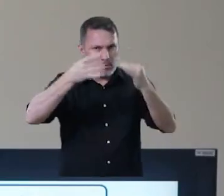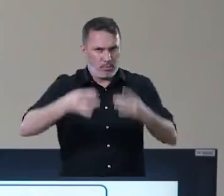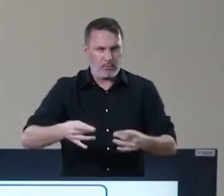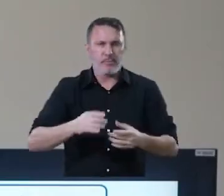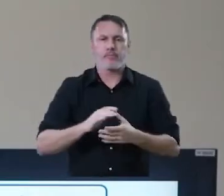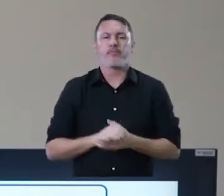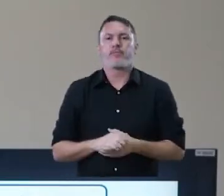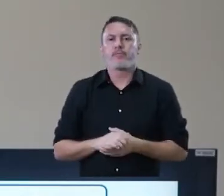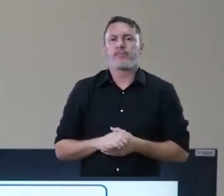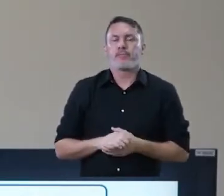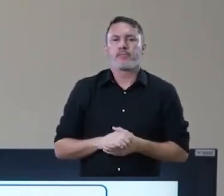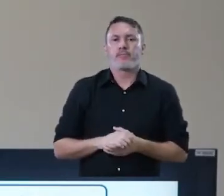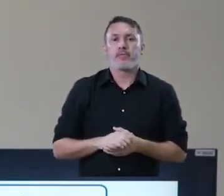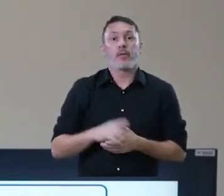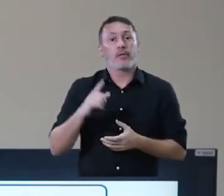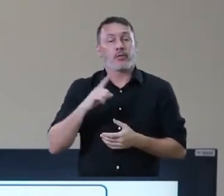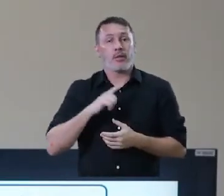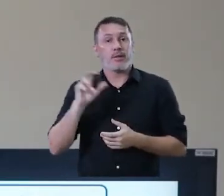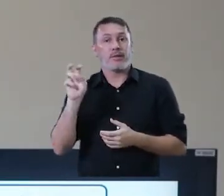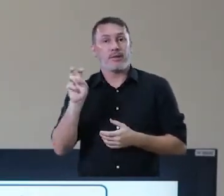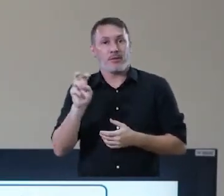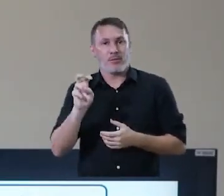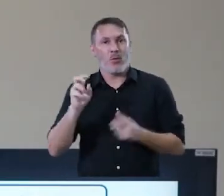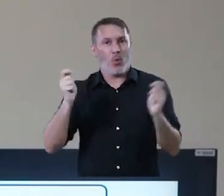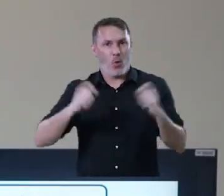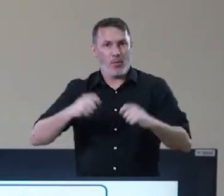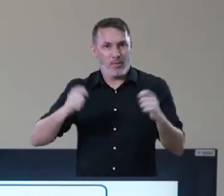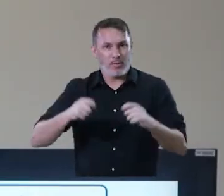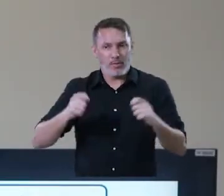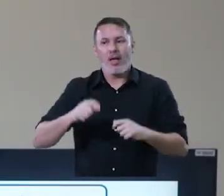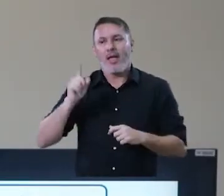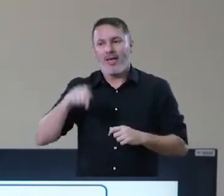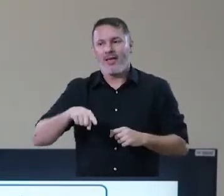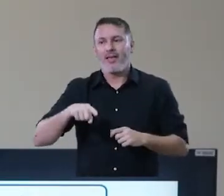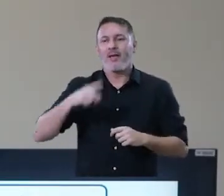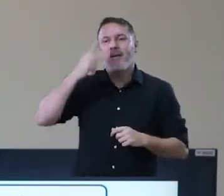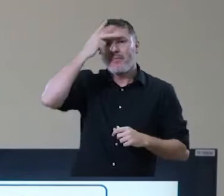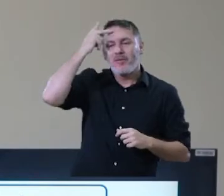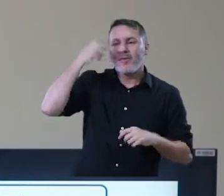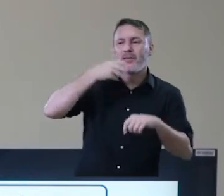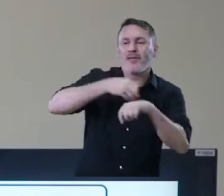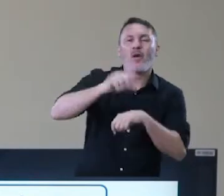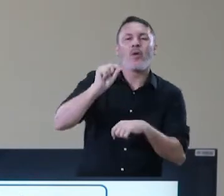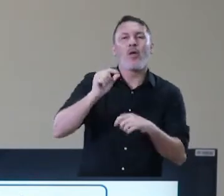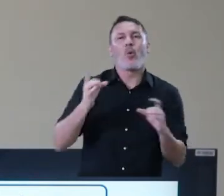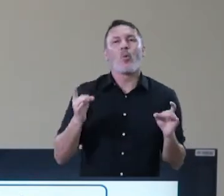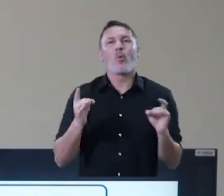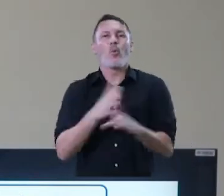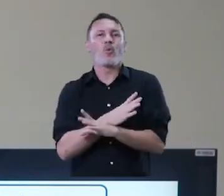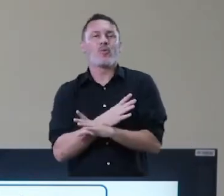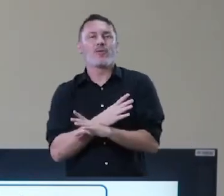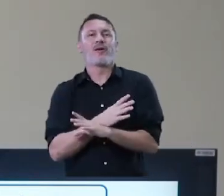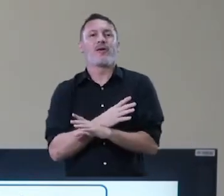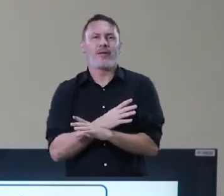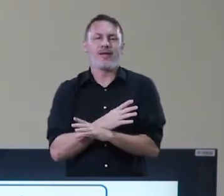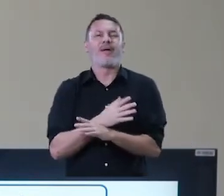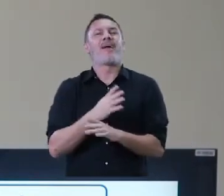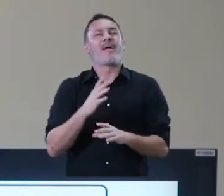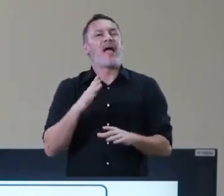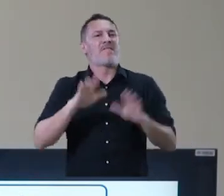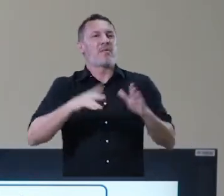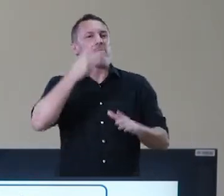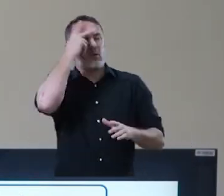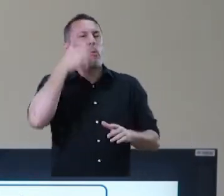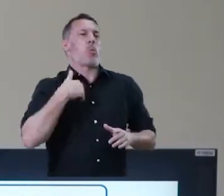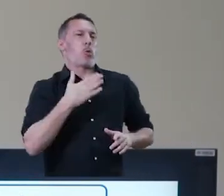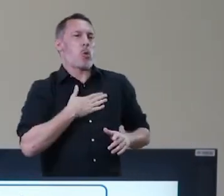para você, meu aluno. E a parte 5 é a parte que todo mundo fala, a parte da conclusão. Prof,